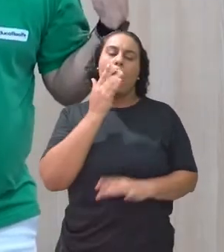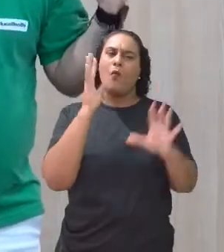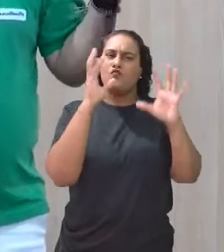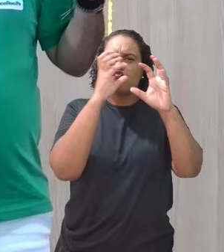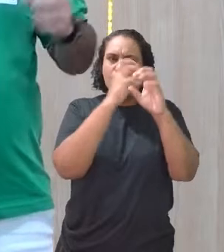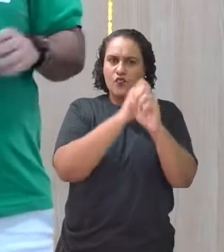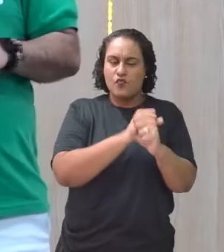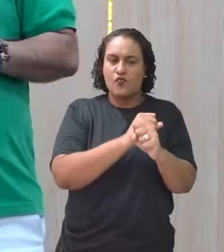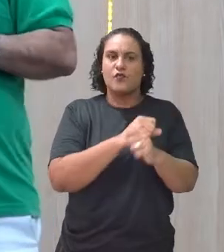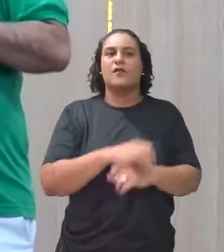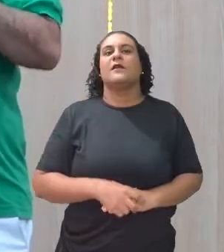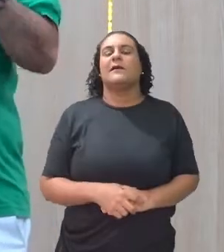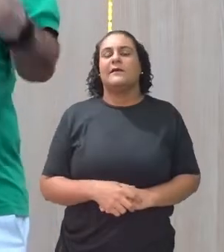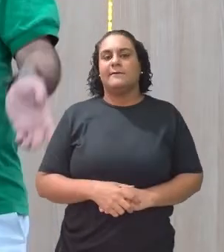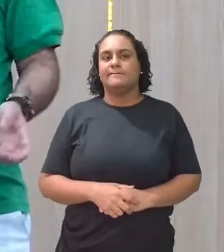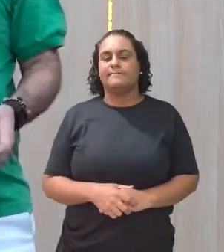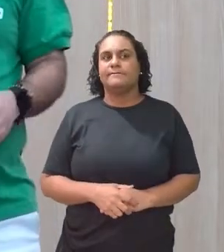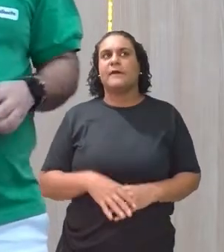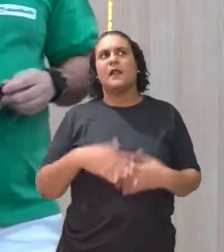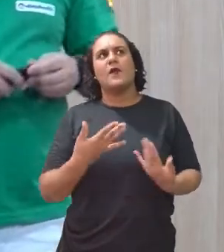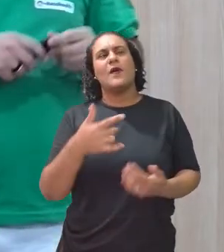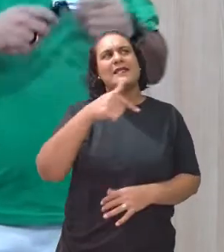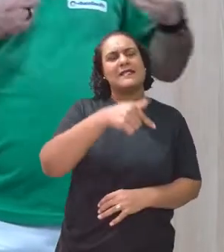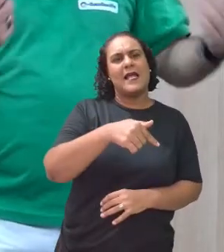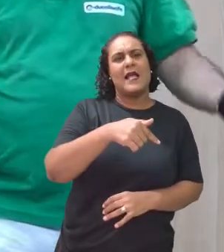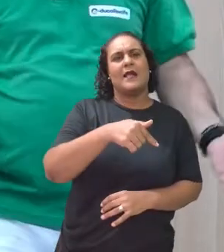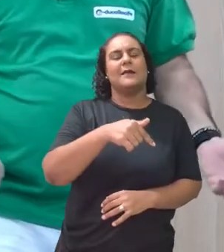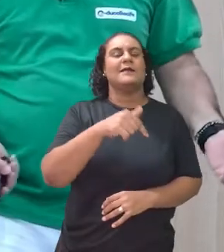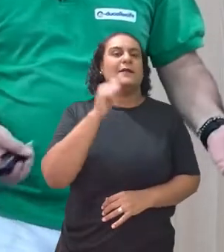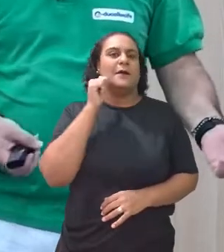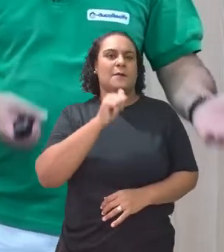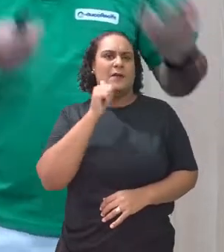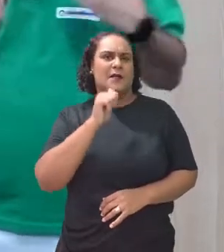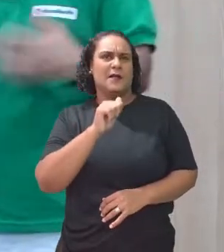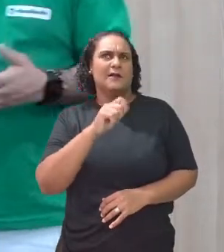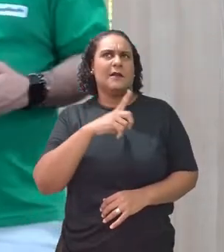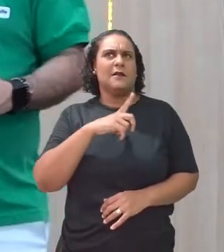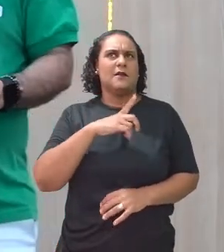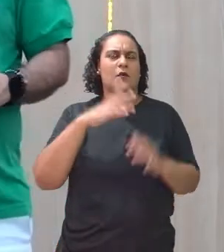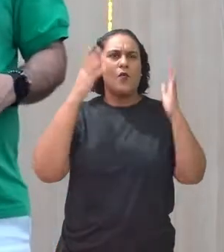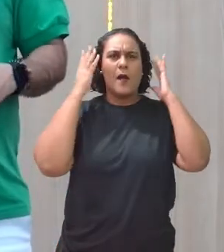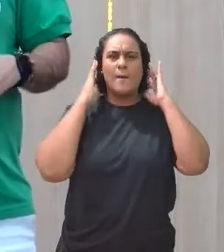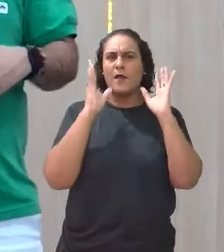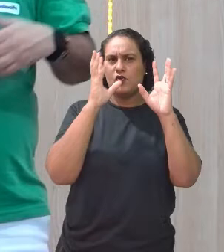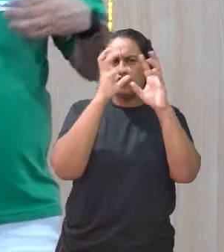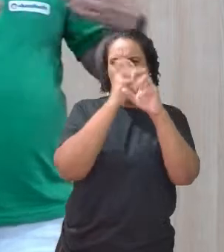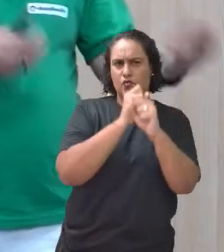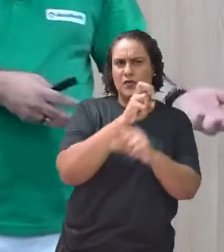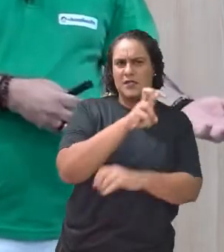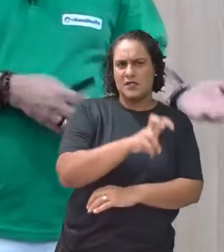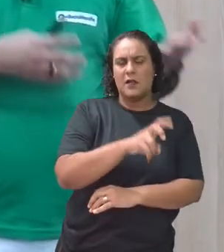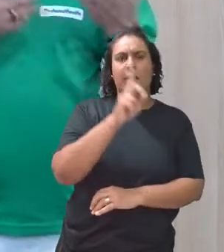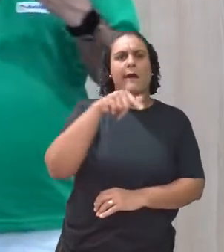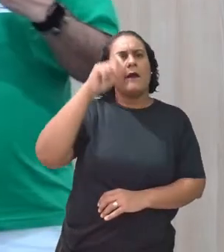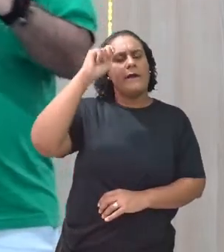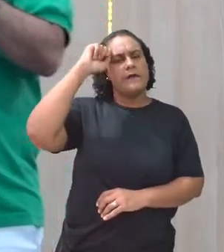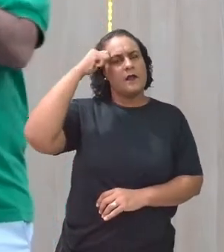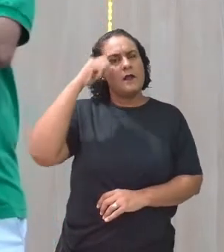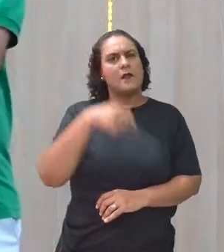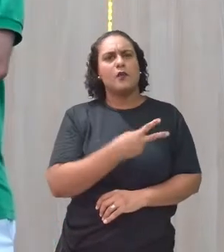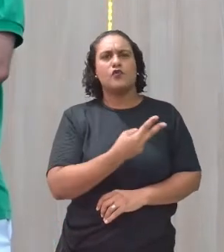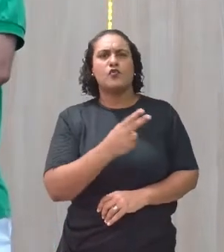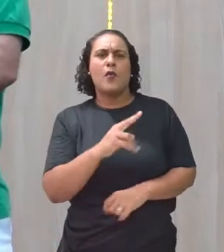escuro. Das 7 meninas que têm o cabelo escuro, 5 são negras e 2 são